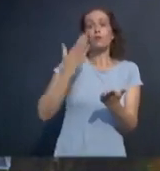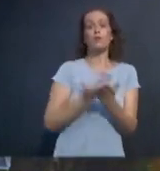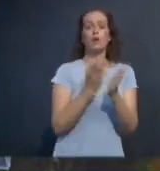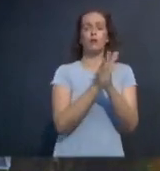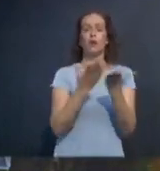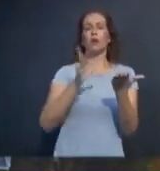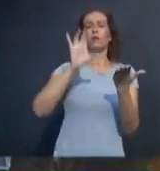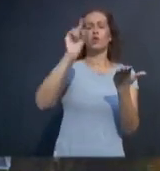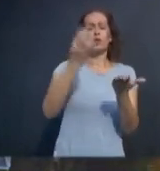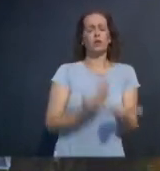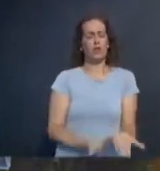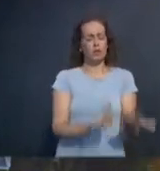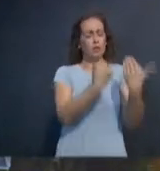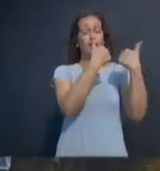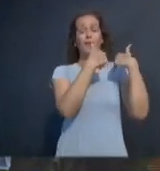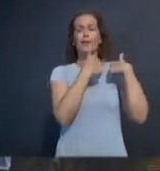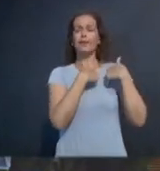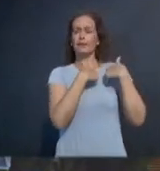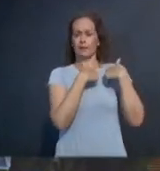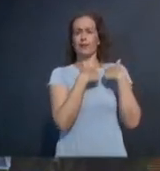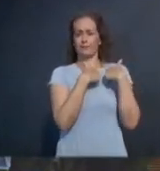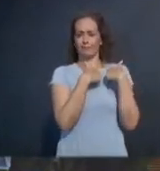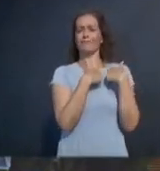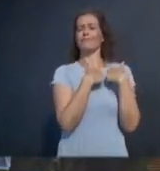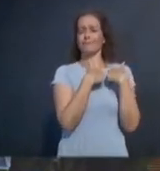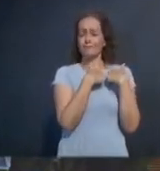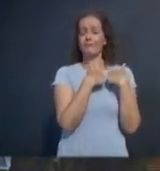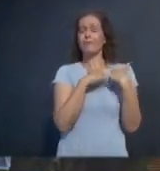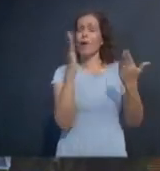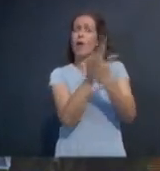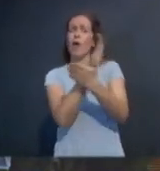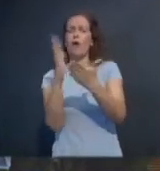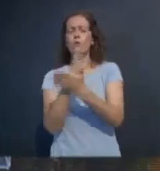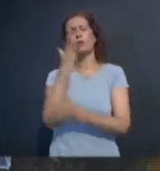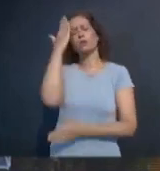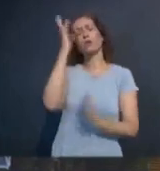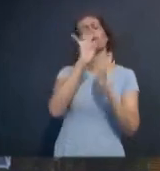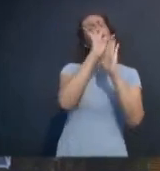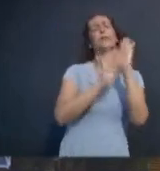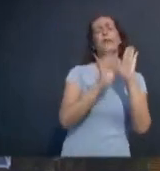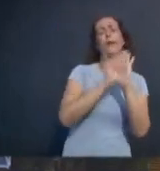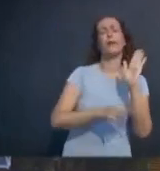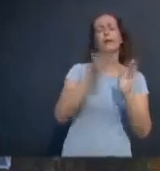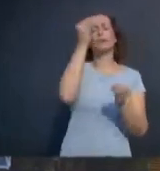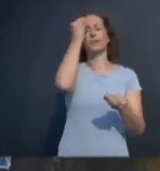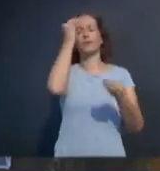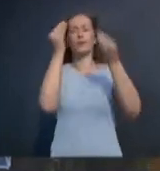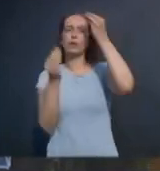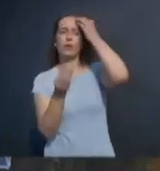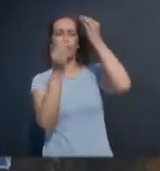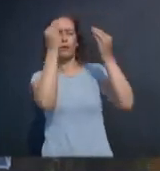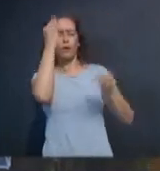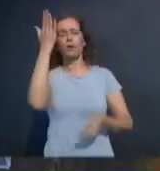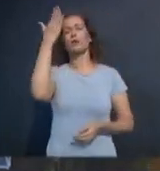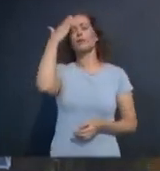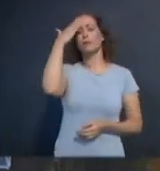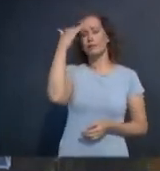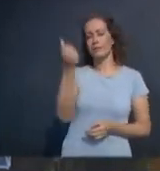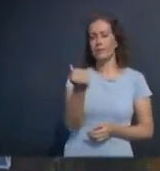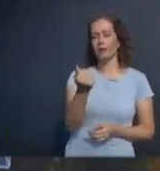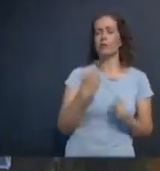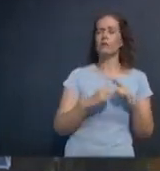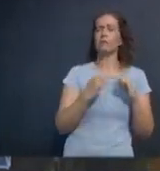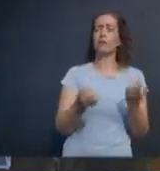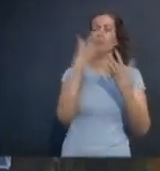Existem pessoas que sabem a Bíblia. Alguns sabem textos e livros inteiros da Bíblia de cor. Mas